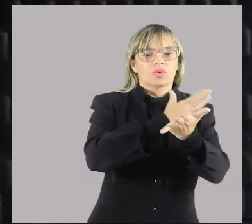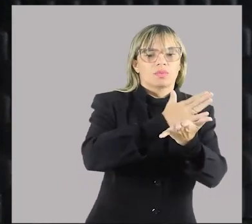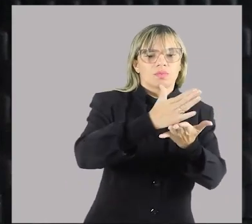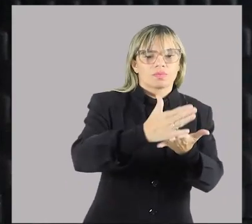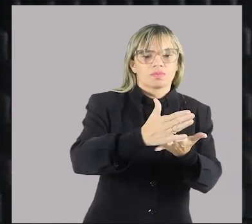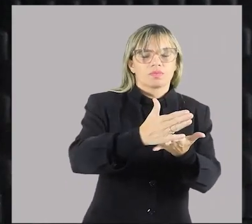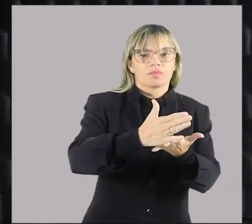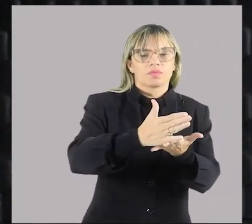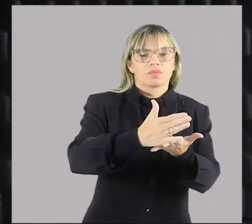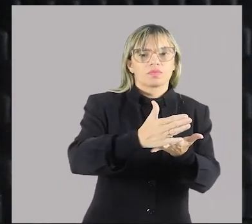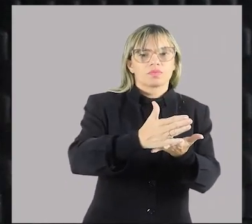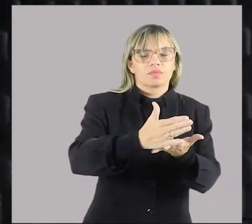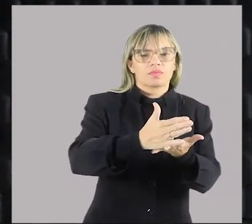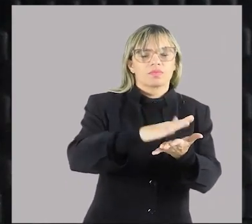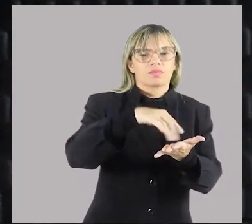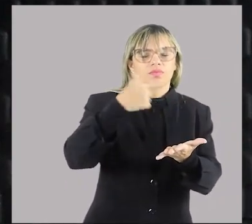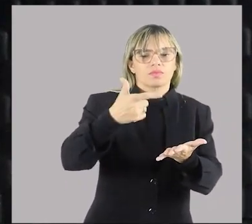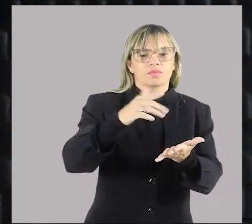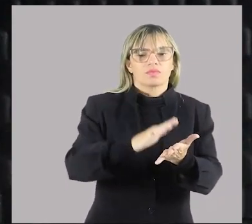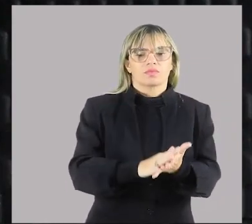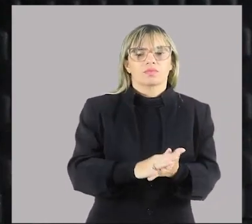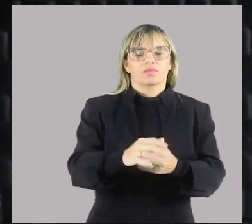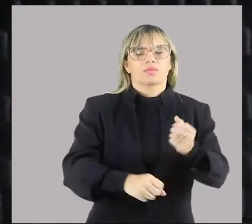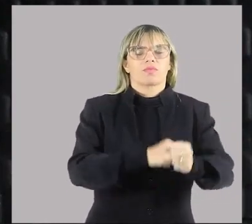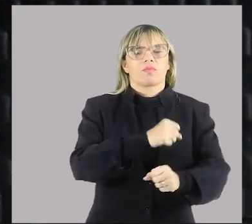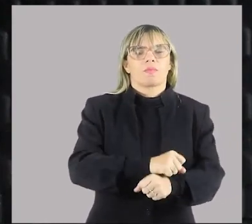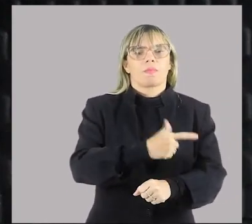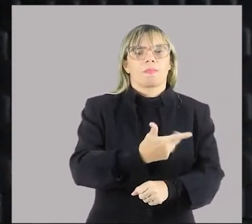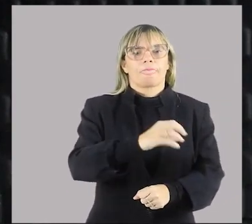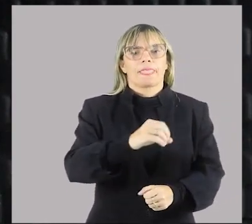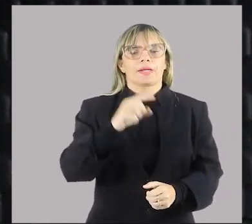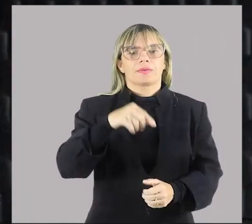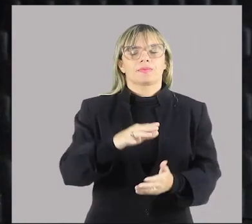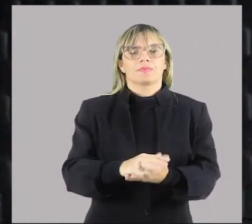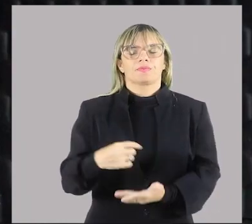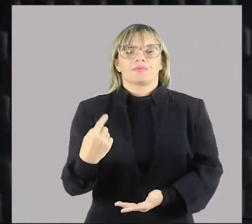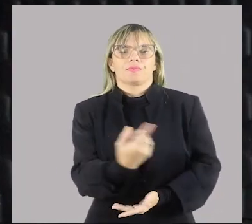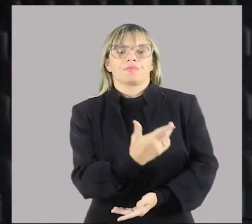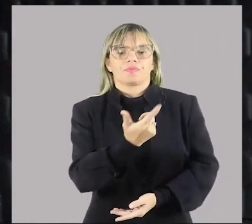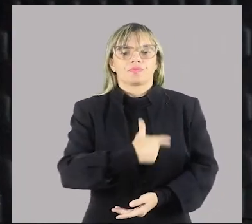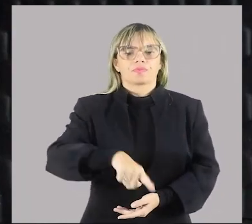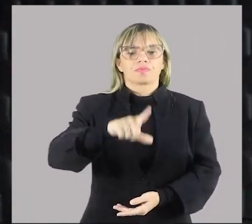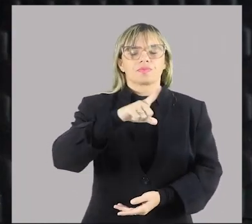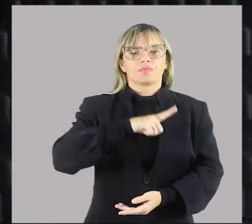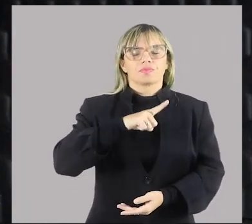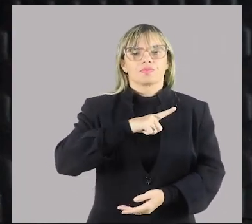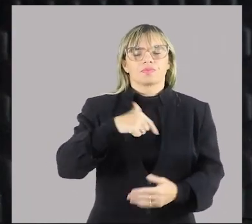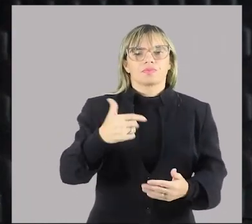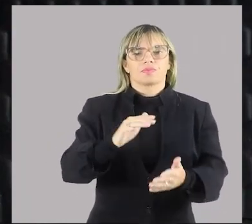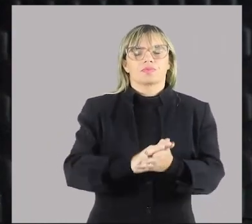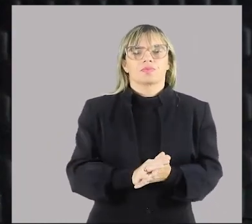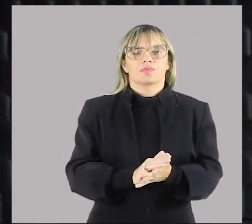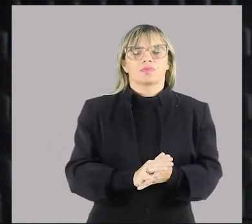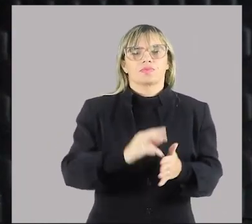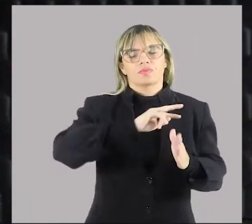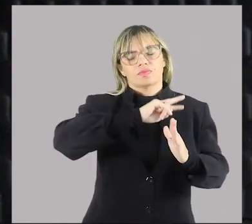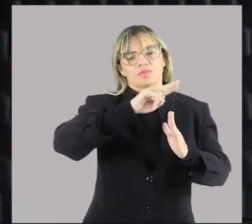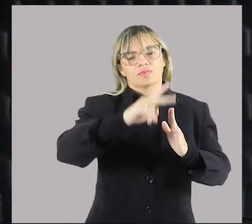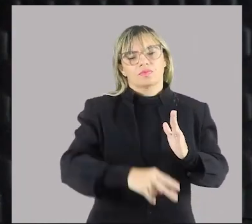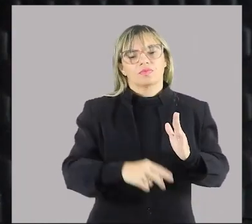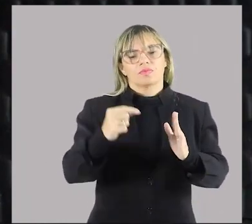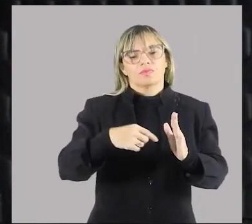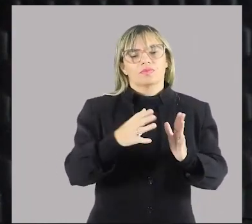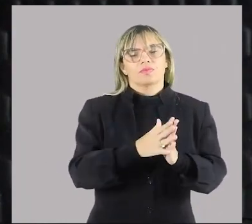início dos anos 20, nós teremos a presença de alguns elementos, alguns